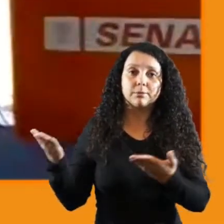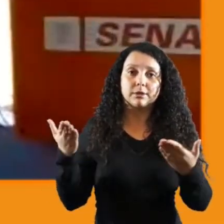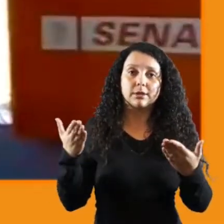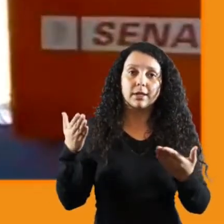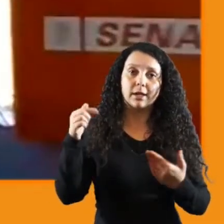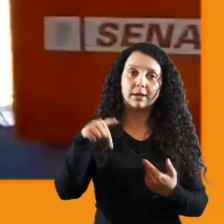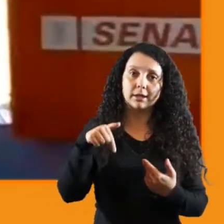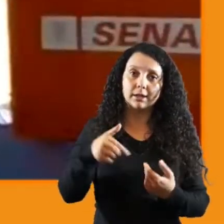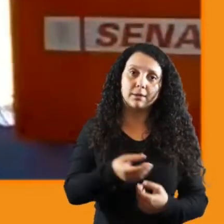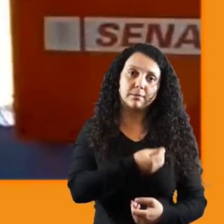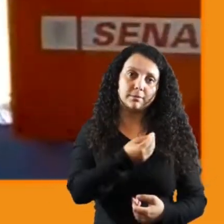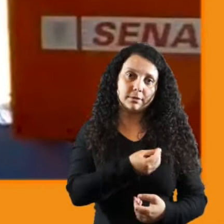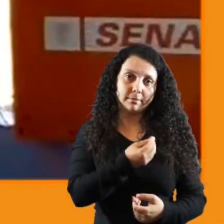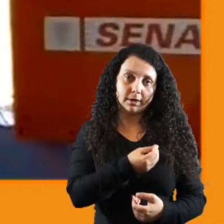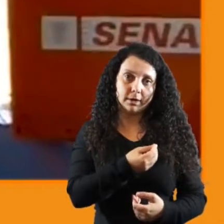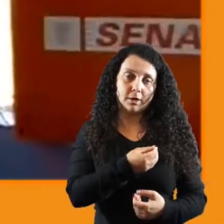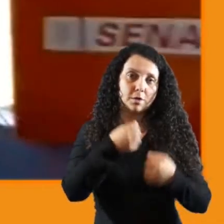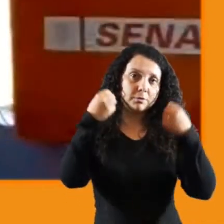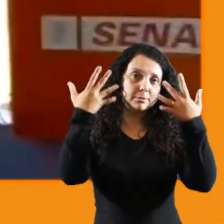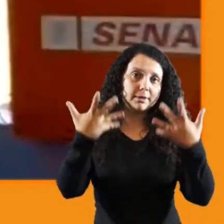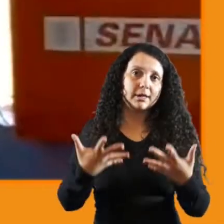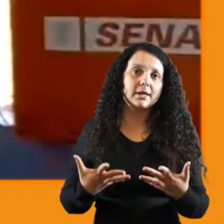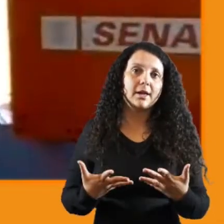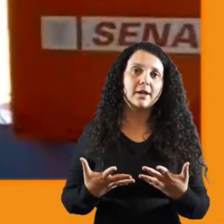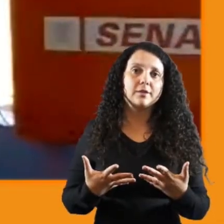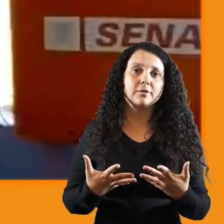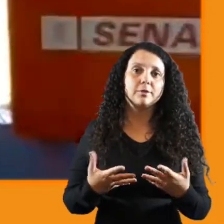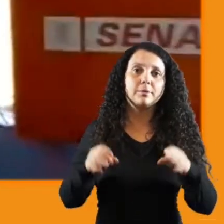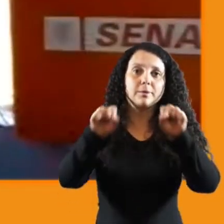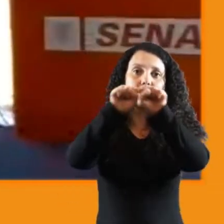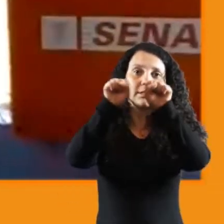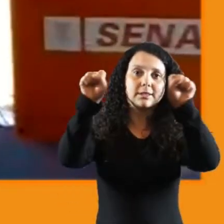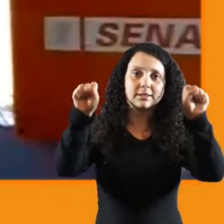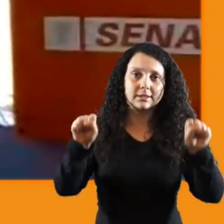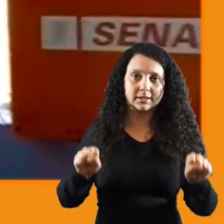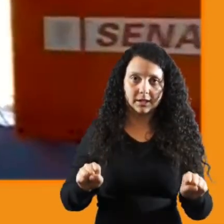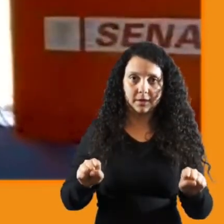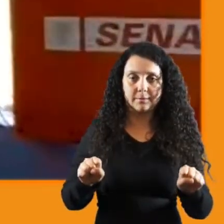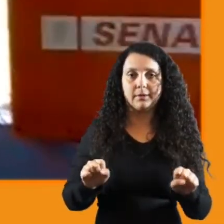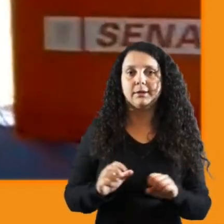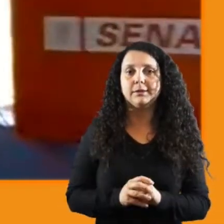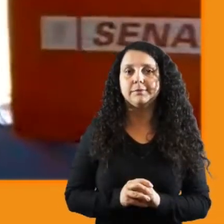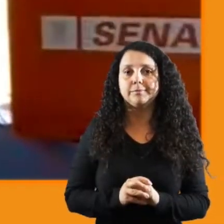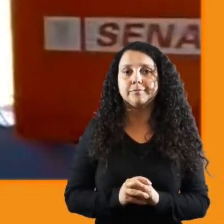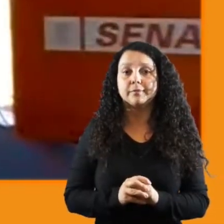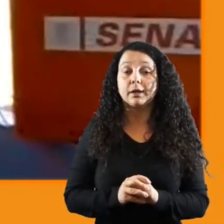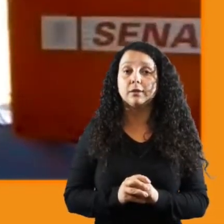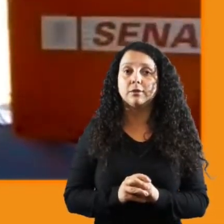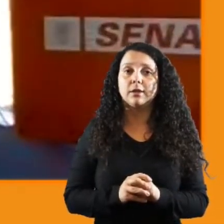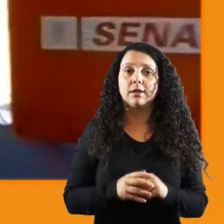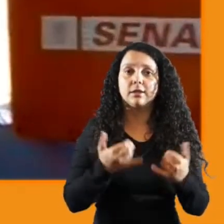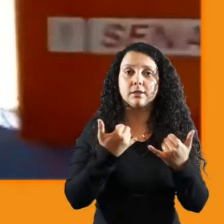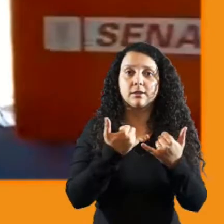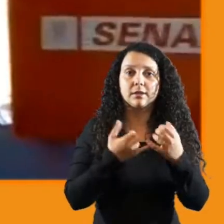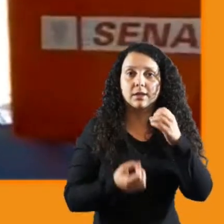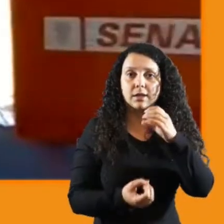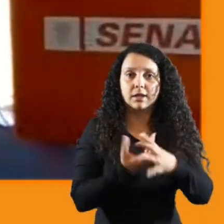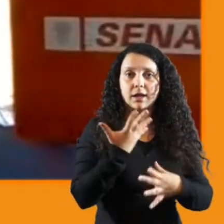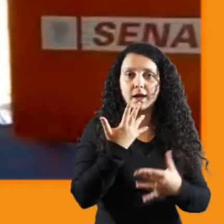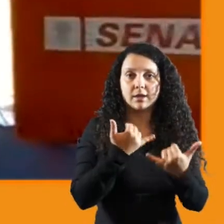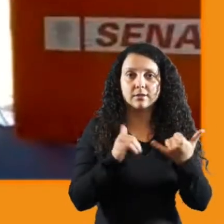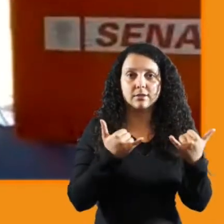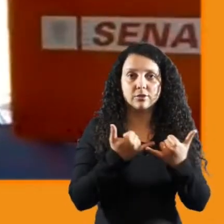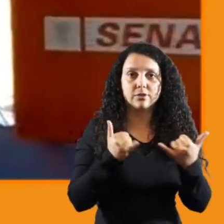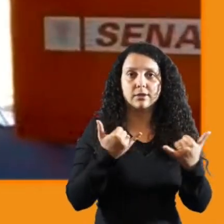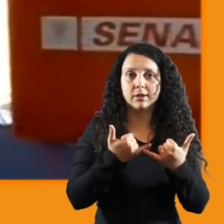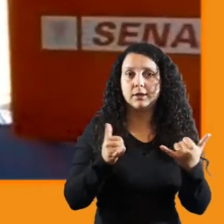para vocês sobre o sistema fotovoltaico. Gerar energia elétrica através de sistemas isolados